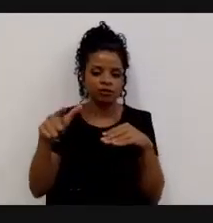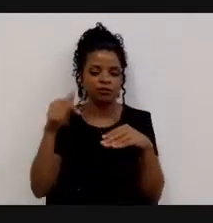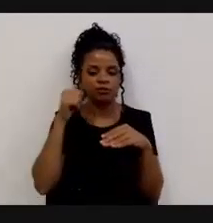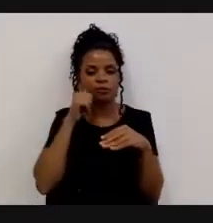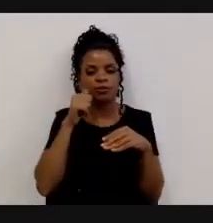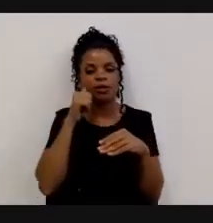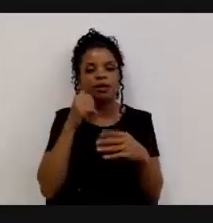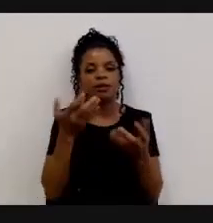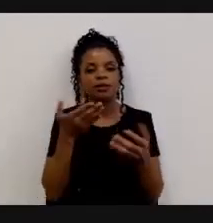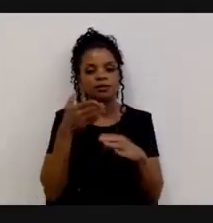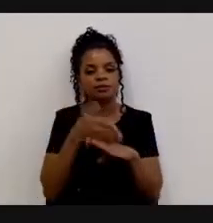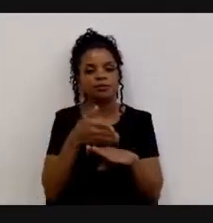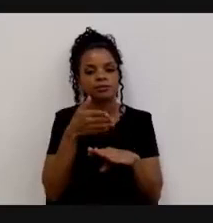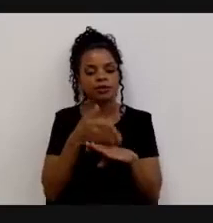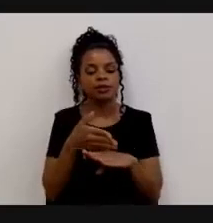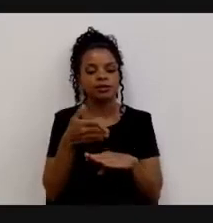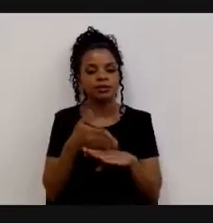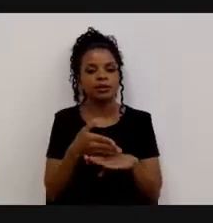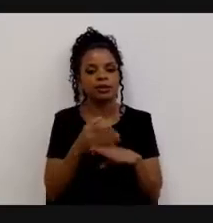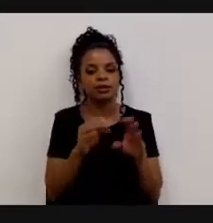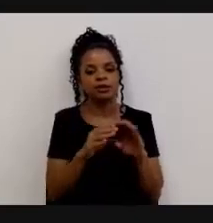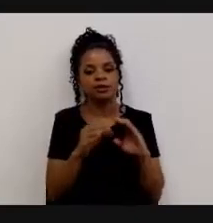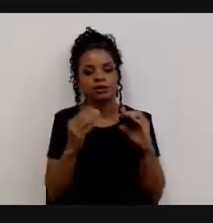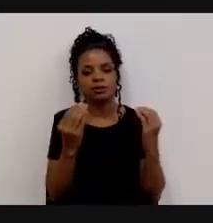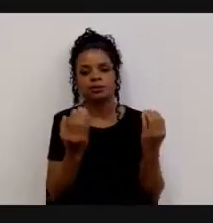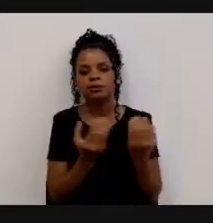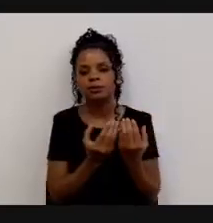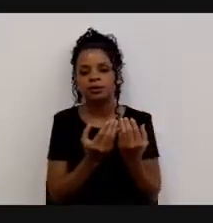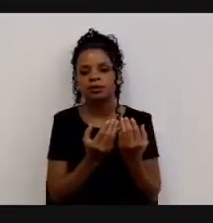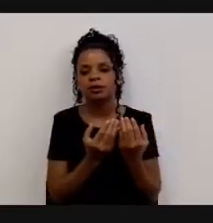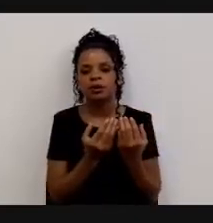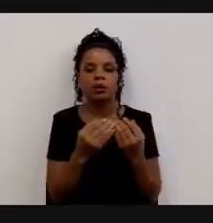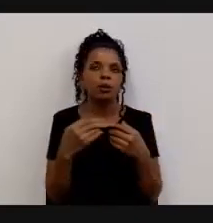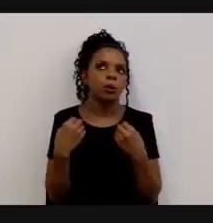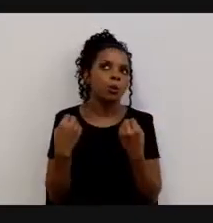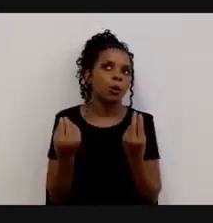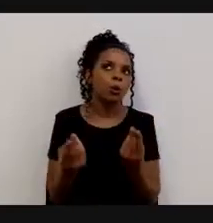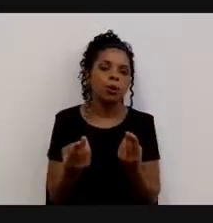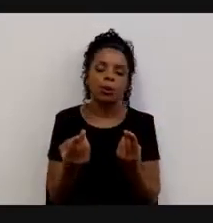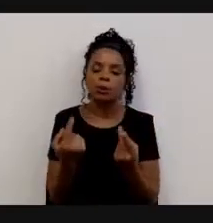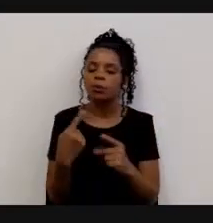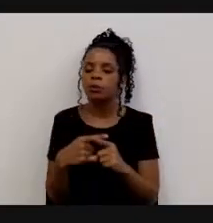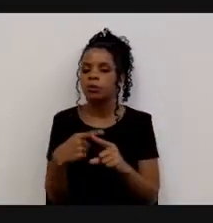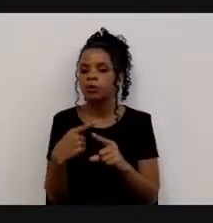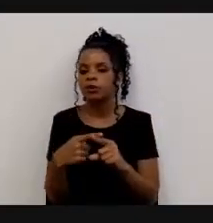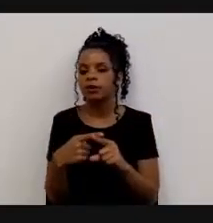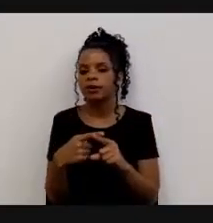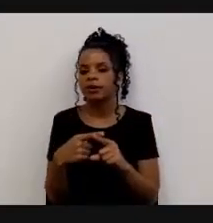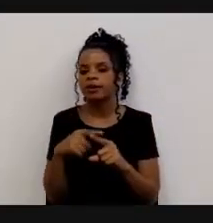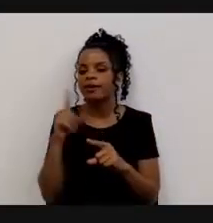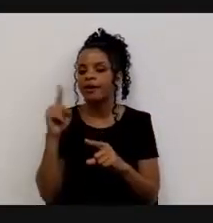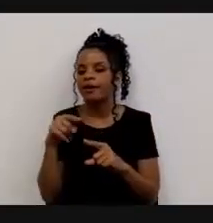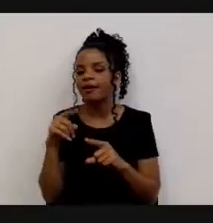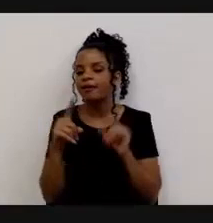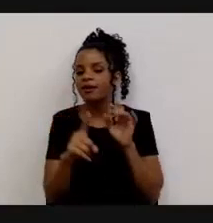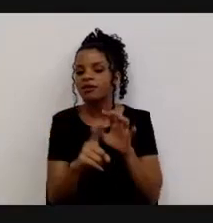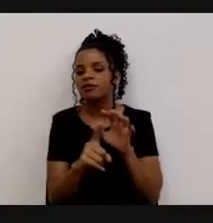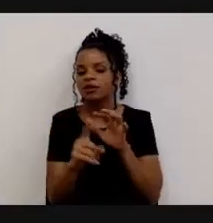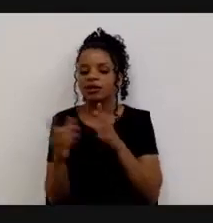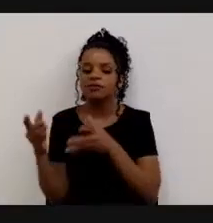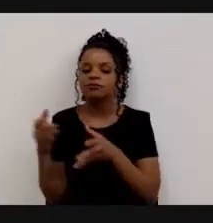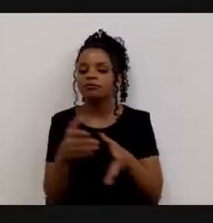queriam participar dessas comissões ou porque já era direcionado a